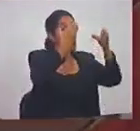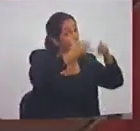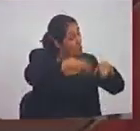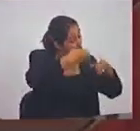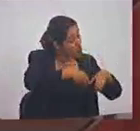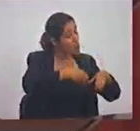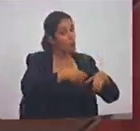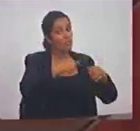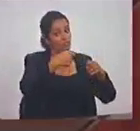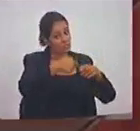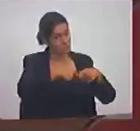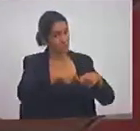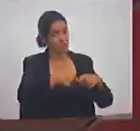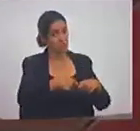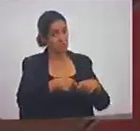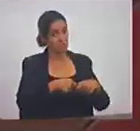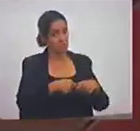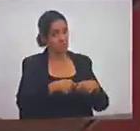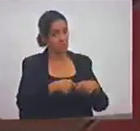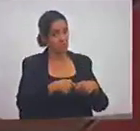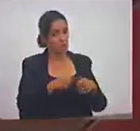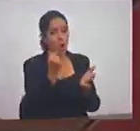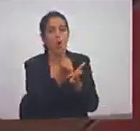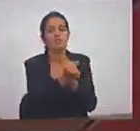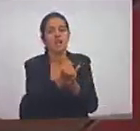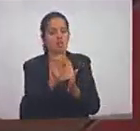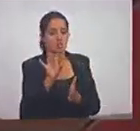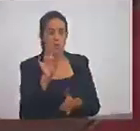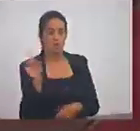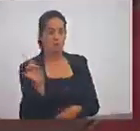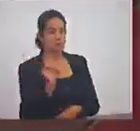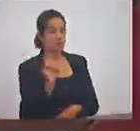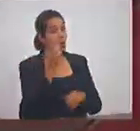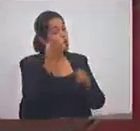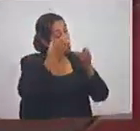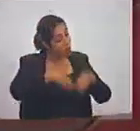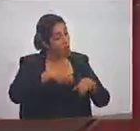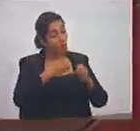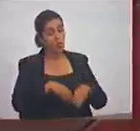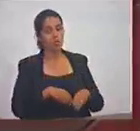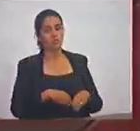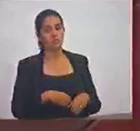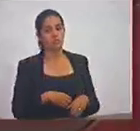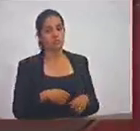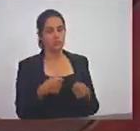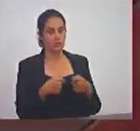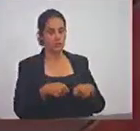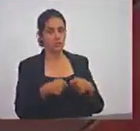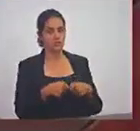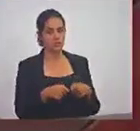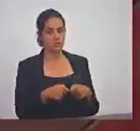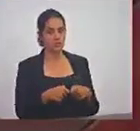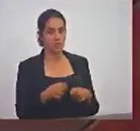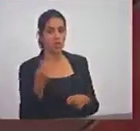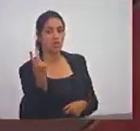comissão. Ah, quem vai ocupar é um servidor público. Função em confiança. Concurso público. Não tem que se criar cargo. Teve 2 anos para o